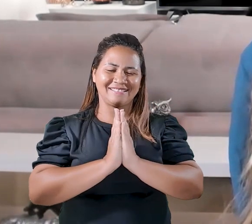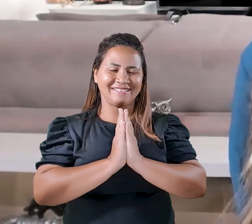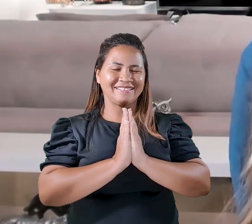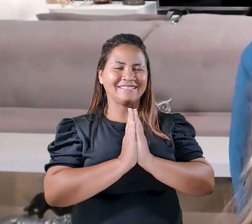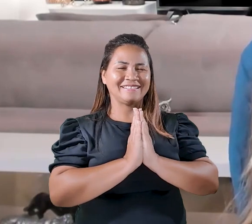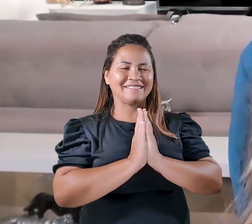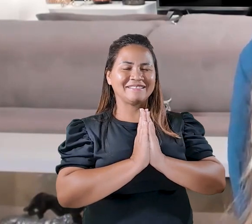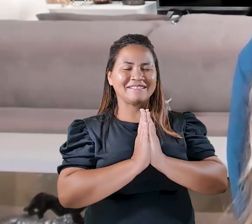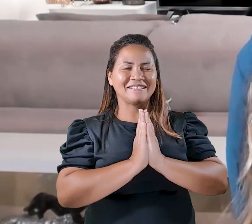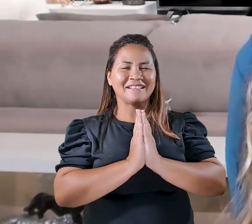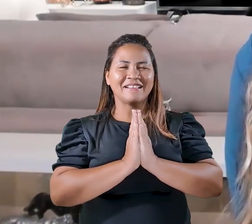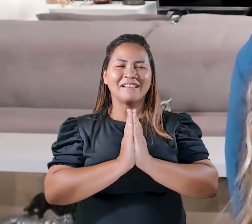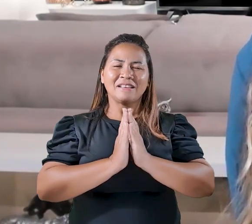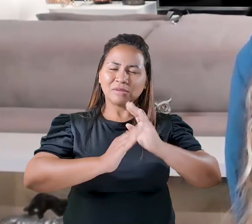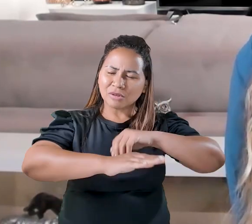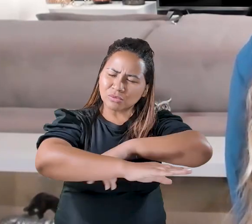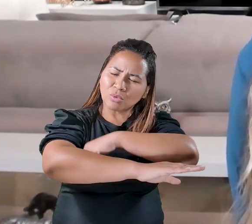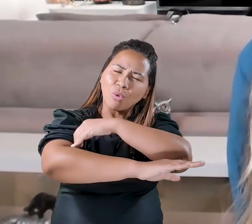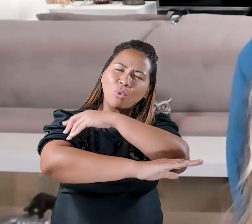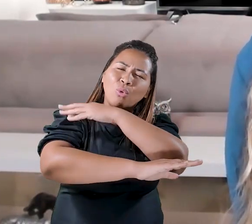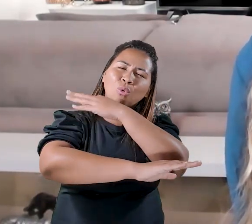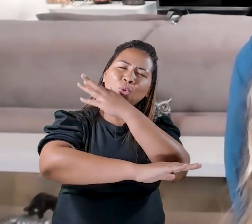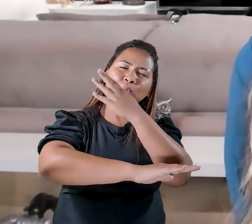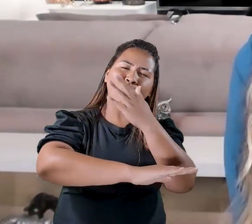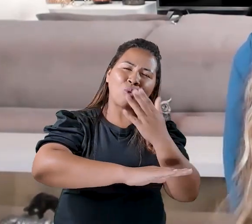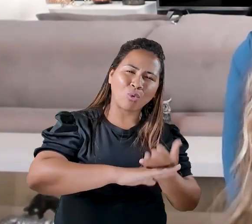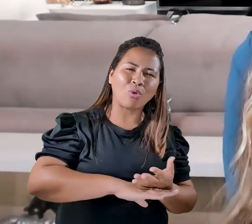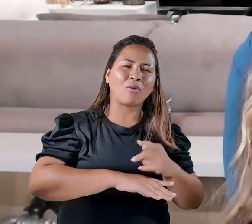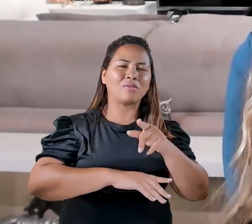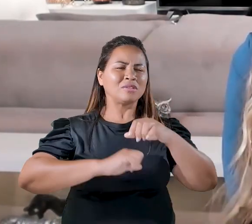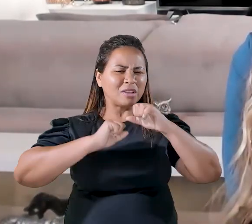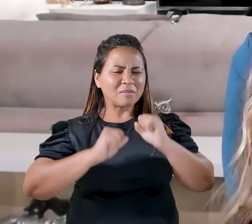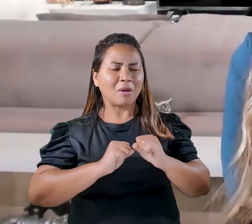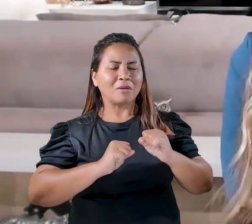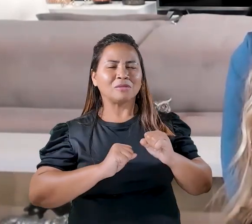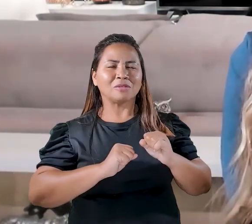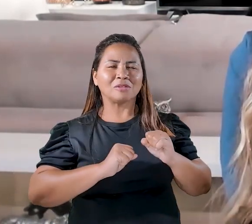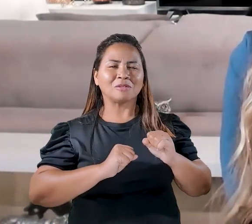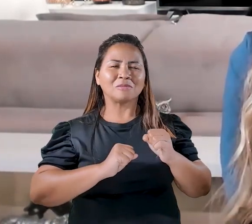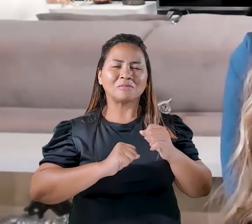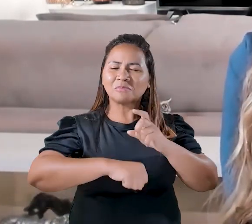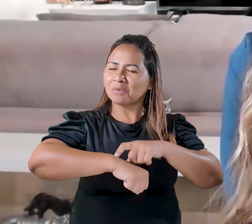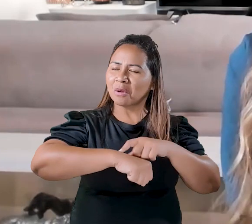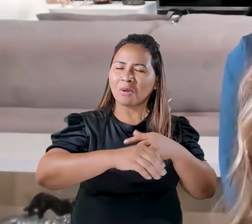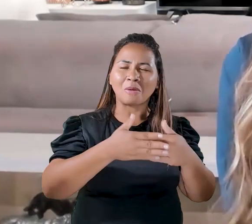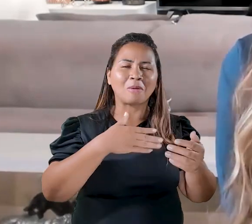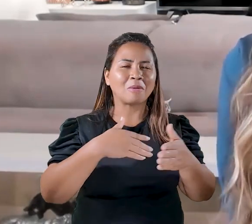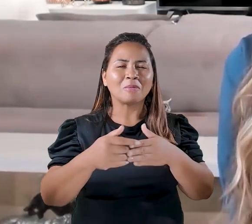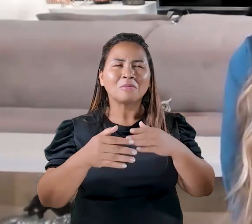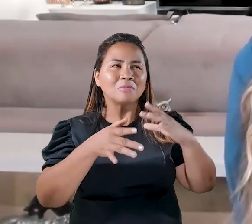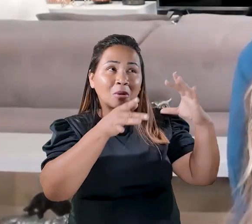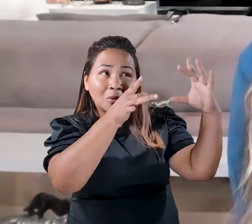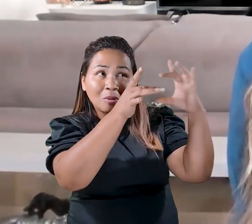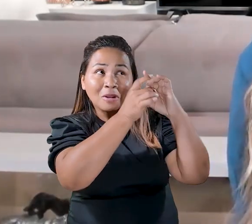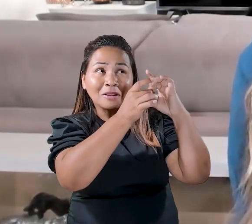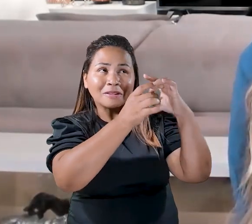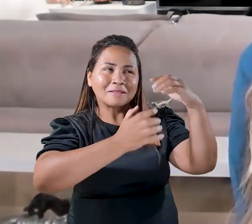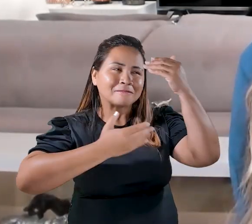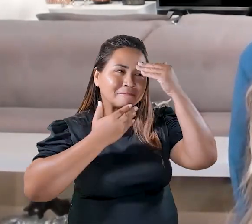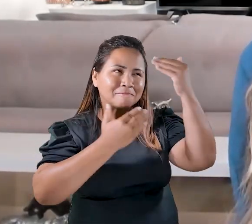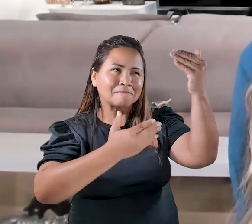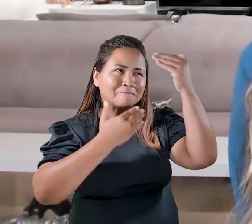E durante o dia, você pode se conectar com a gratidão, sendo grato por tudo que está